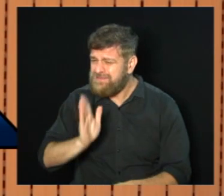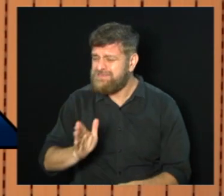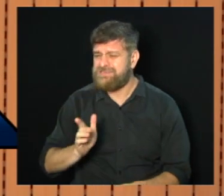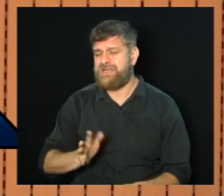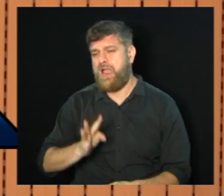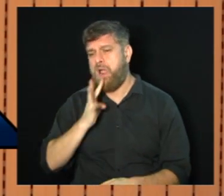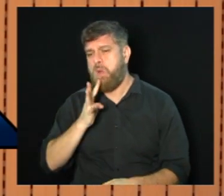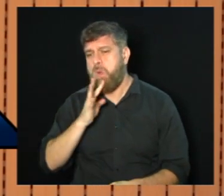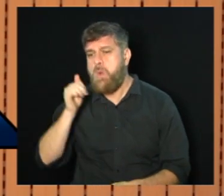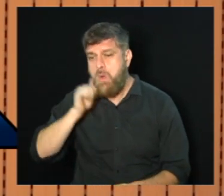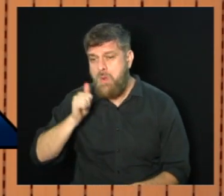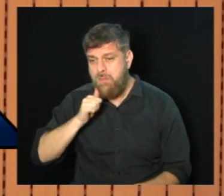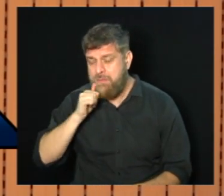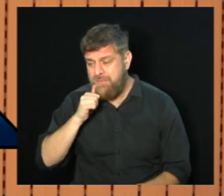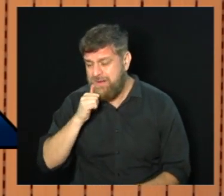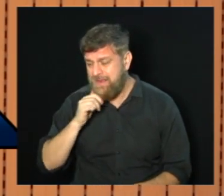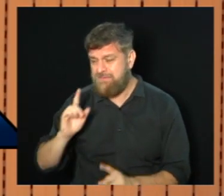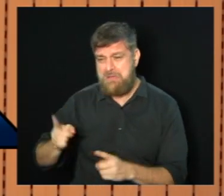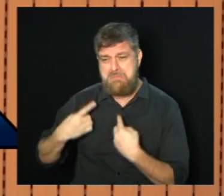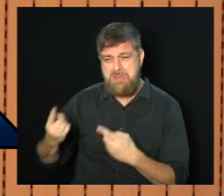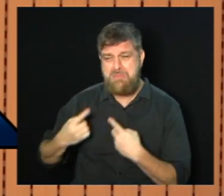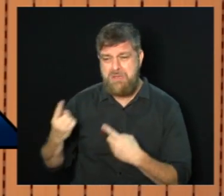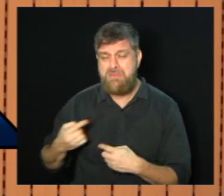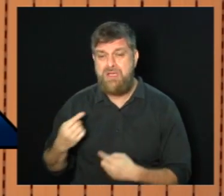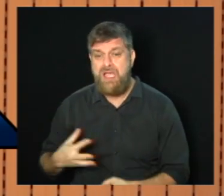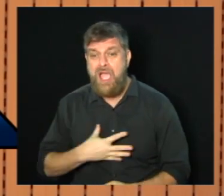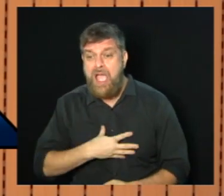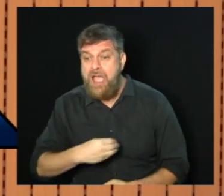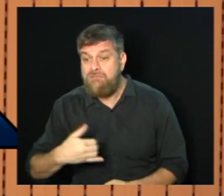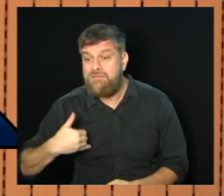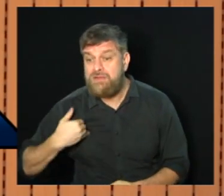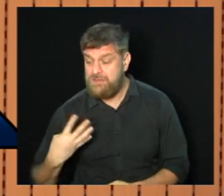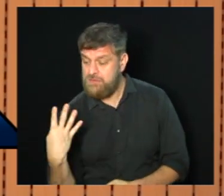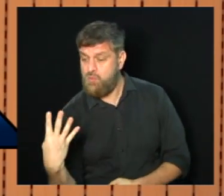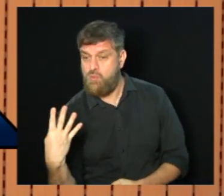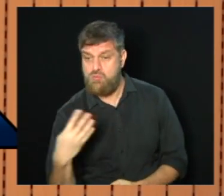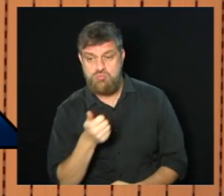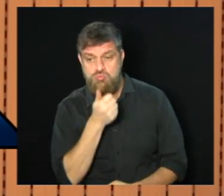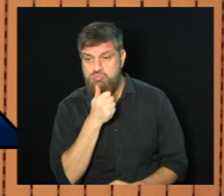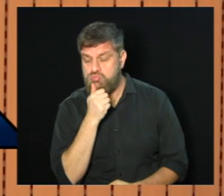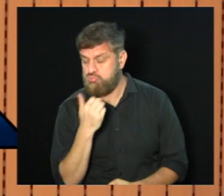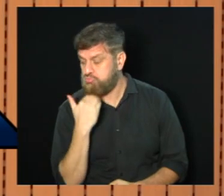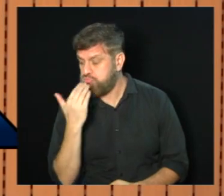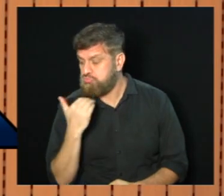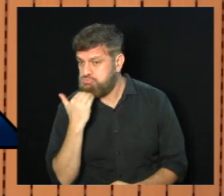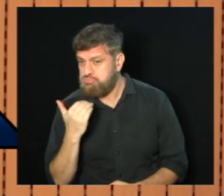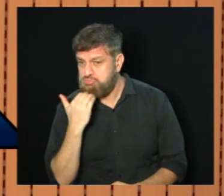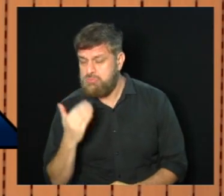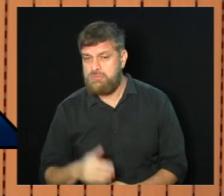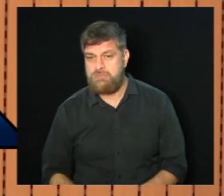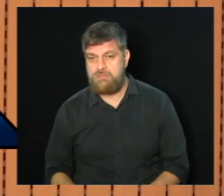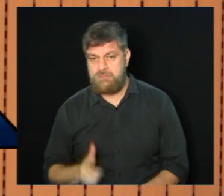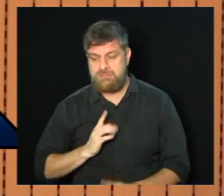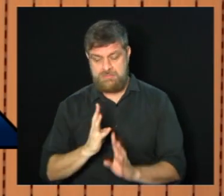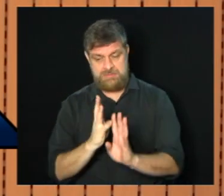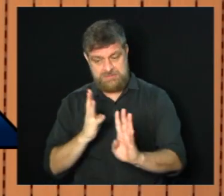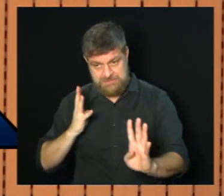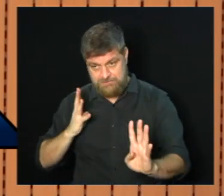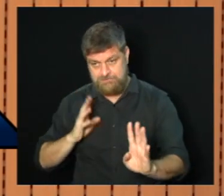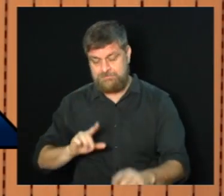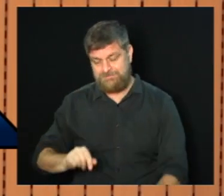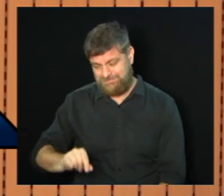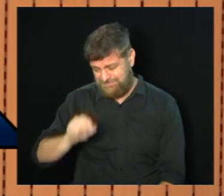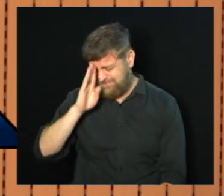para mim que a filha dela já tem 4 anos e não conseguiu a creche até agora. Então, a preferência são para